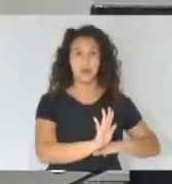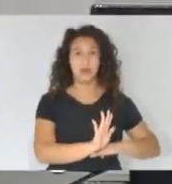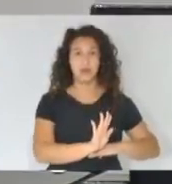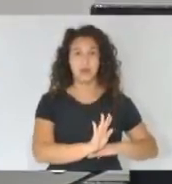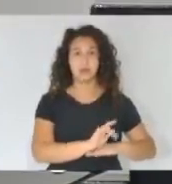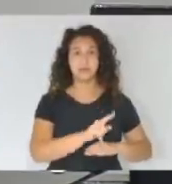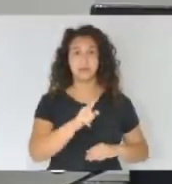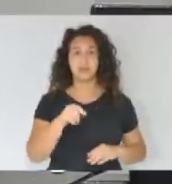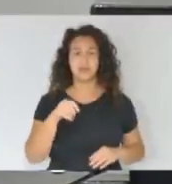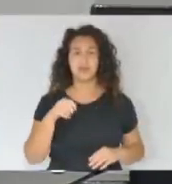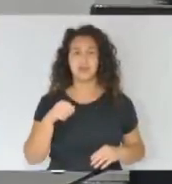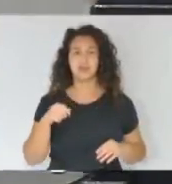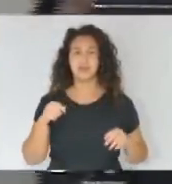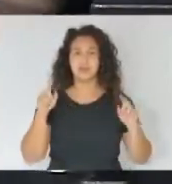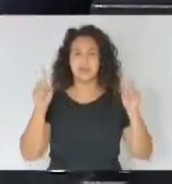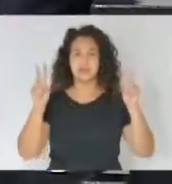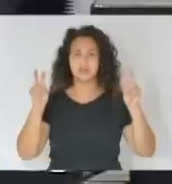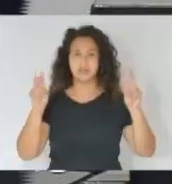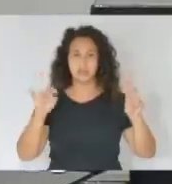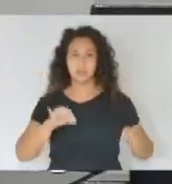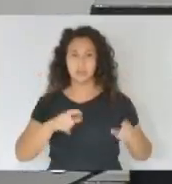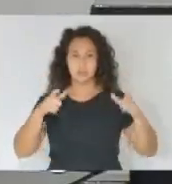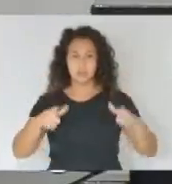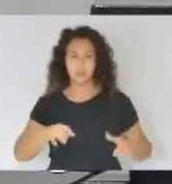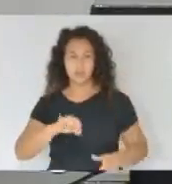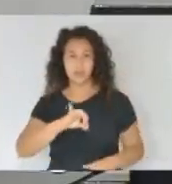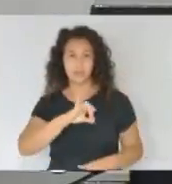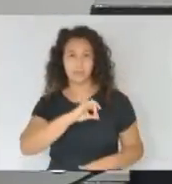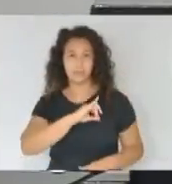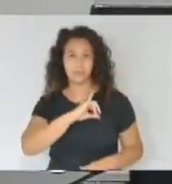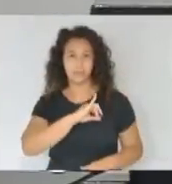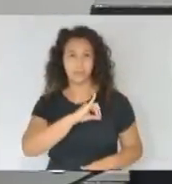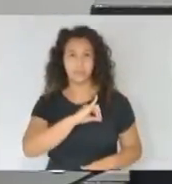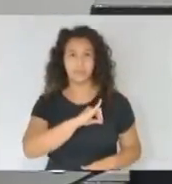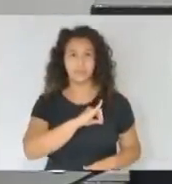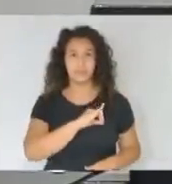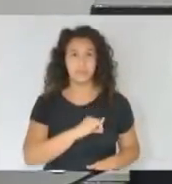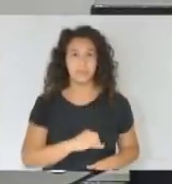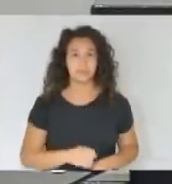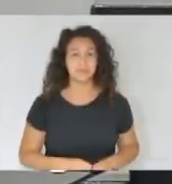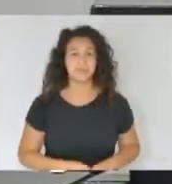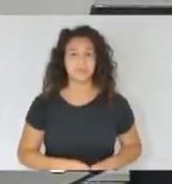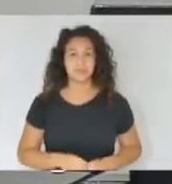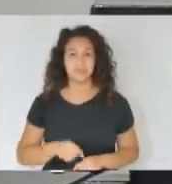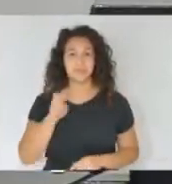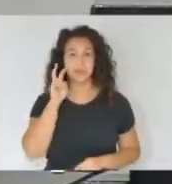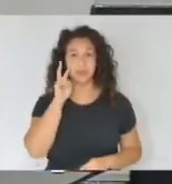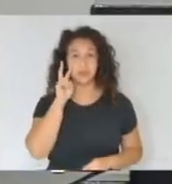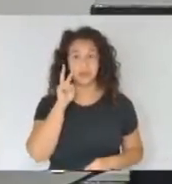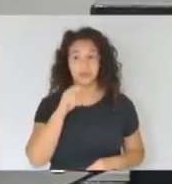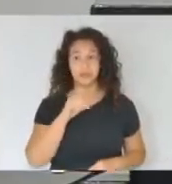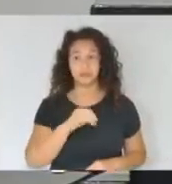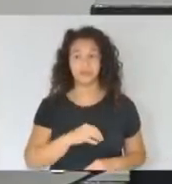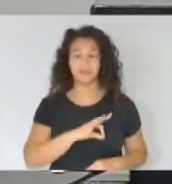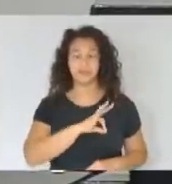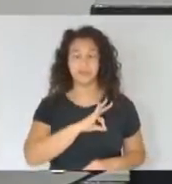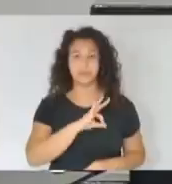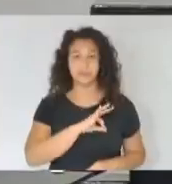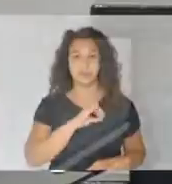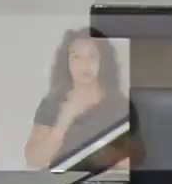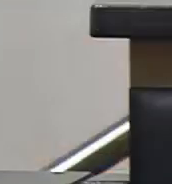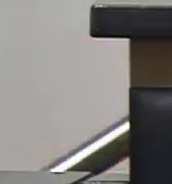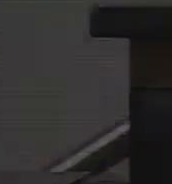complexo da Polícia Civil. Eu vou pedir para passar, porque senão não vai dar tempo de a gente ver, e eu não vou me estender muito aqui. Por favor, pode passar o vídeo, vai falar por si